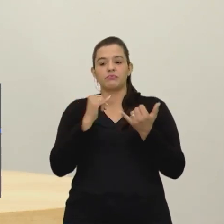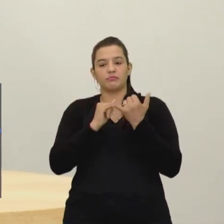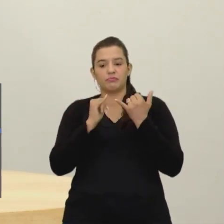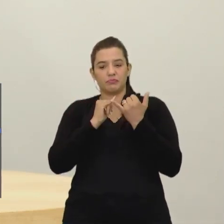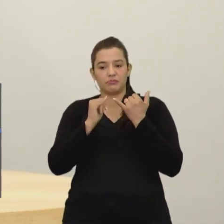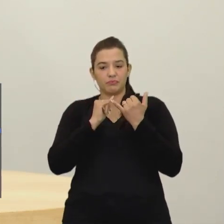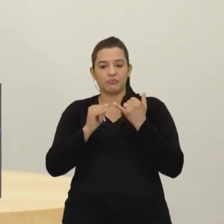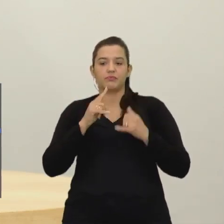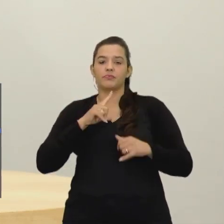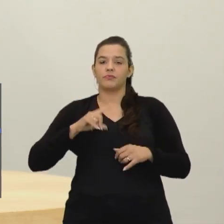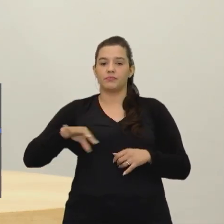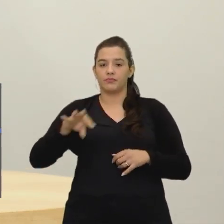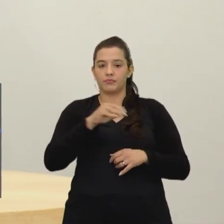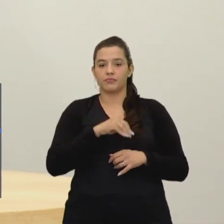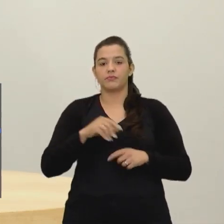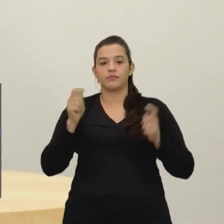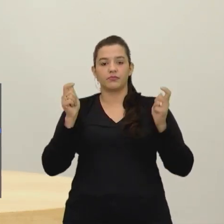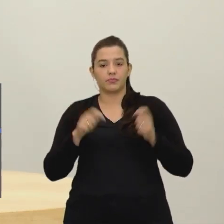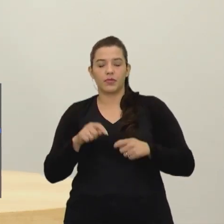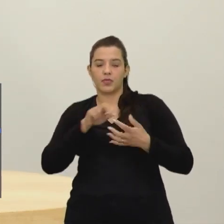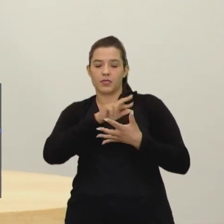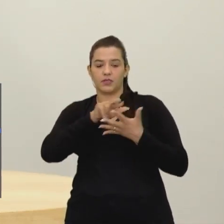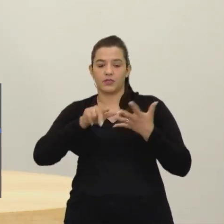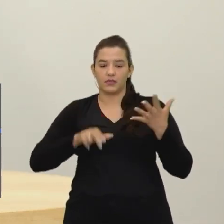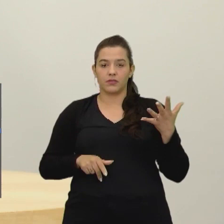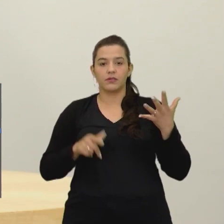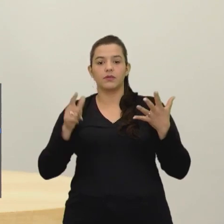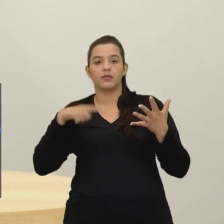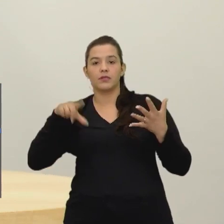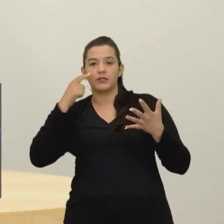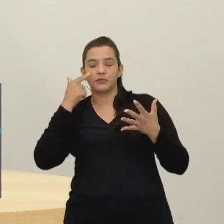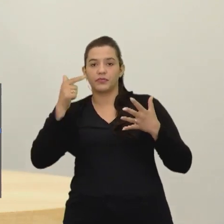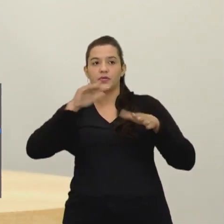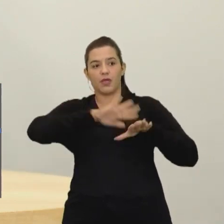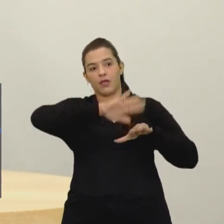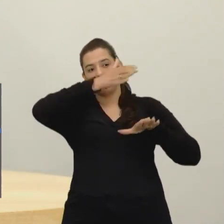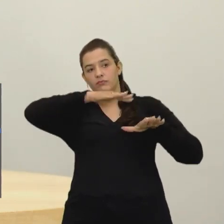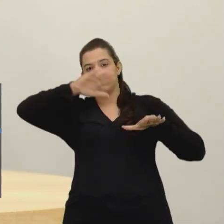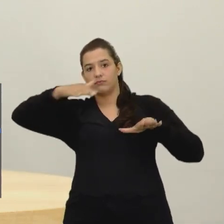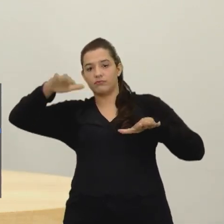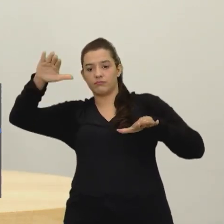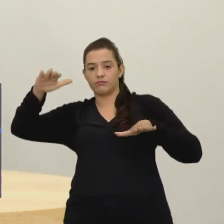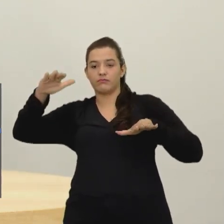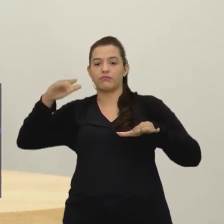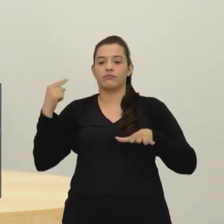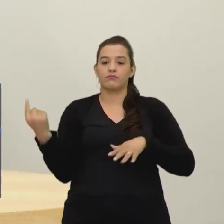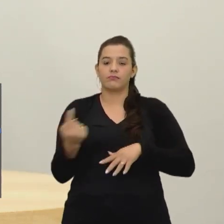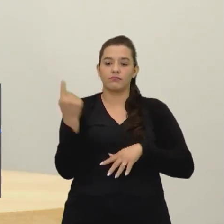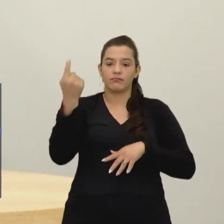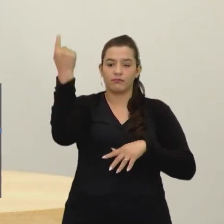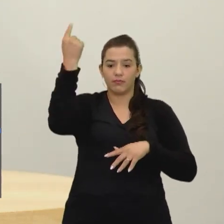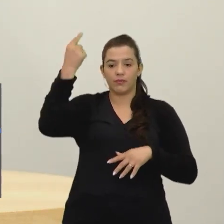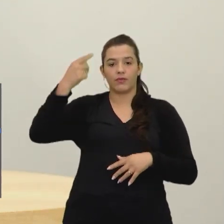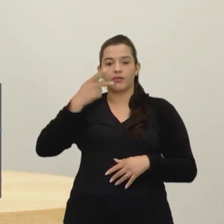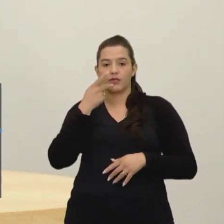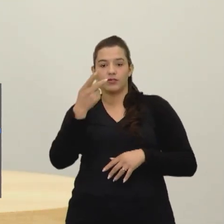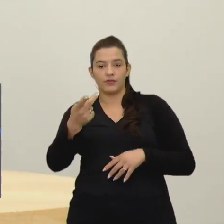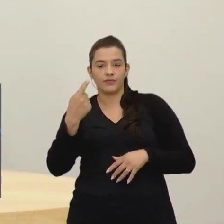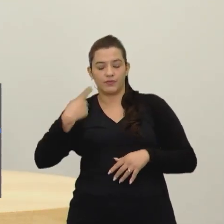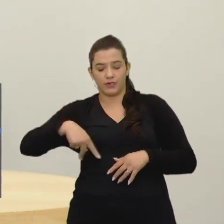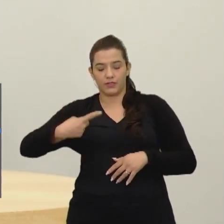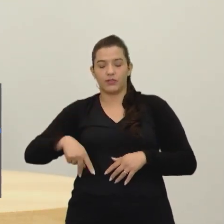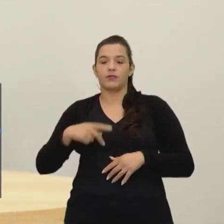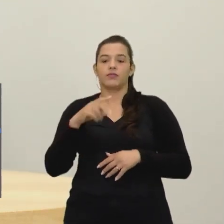né? Mas, né, a gente viu aí que as elevações aí dos picos são maiores aqui, né? Principalmente quando a gente fala aí da